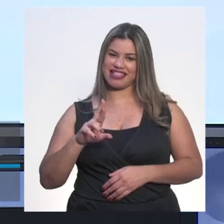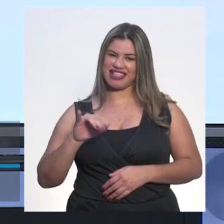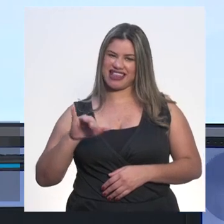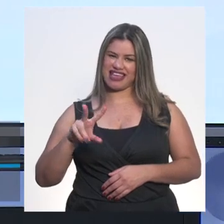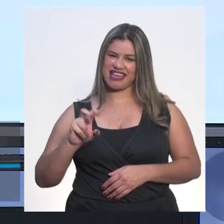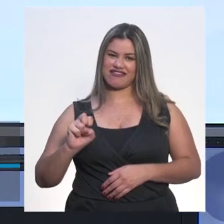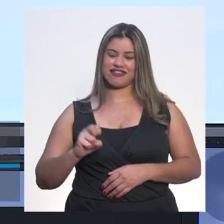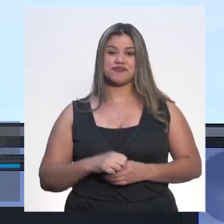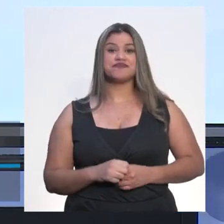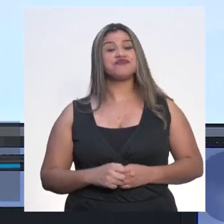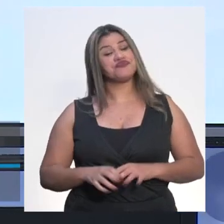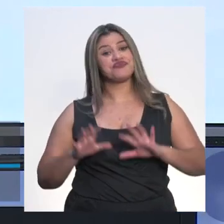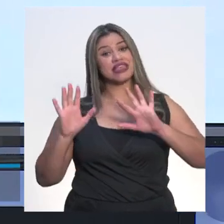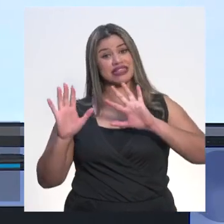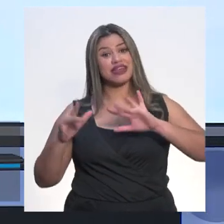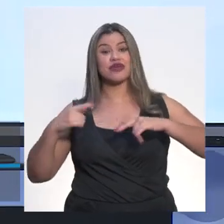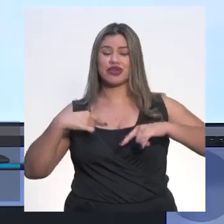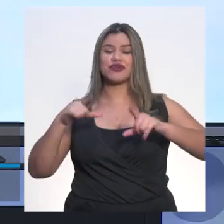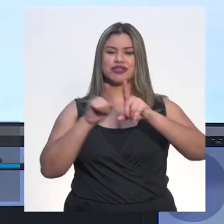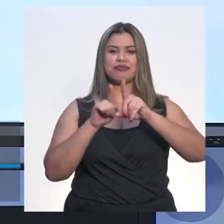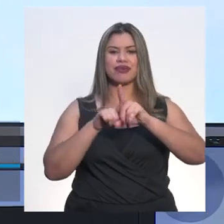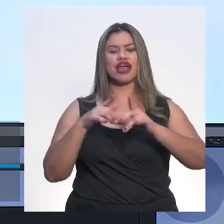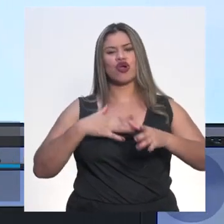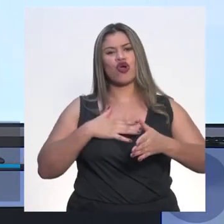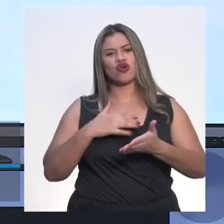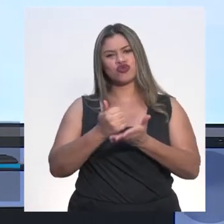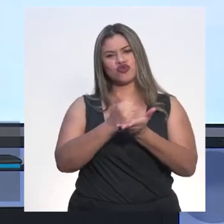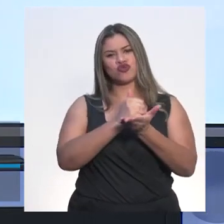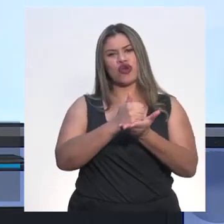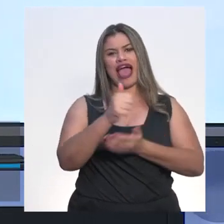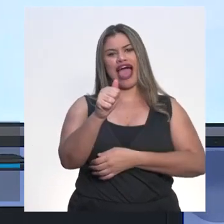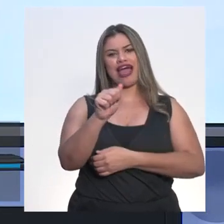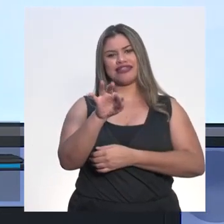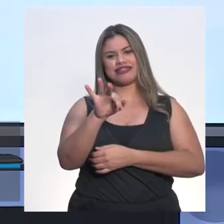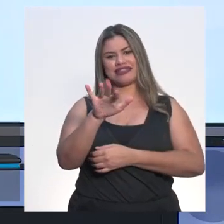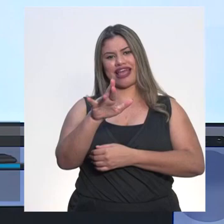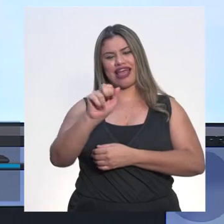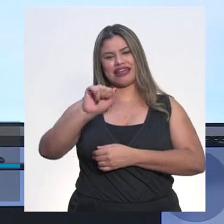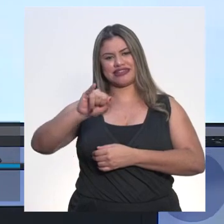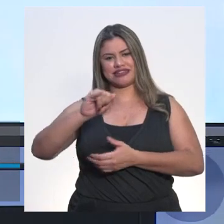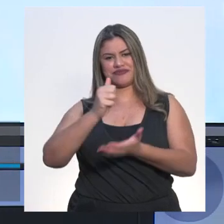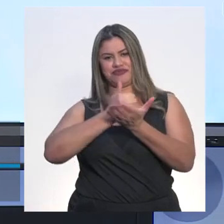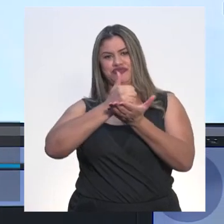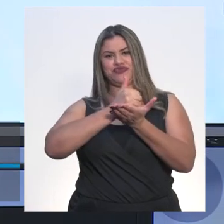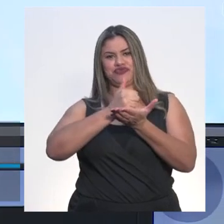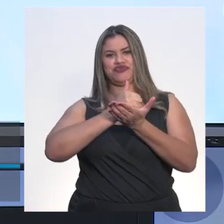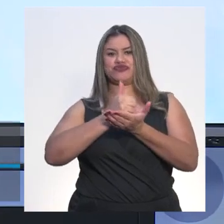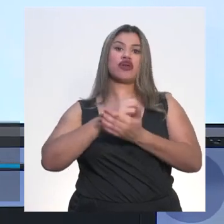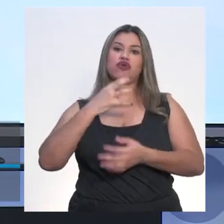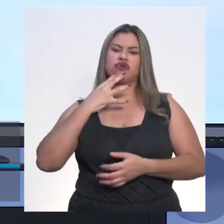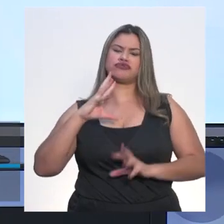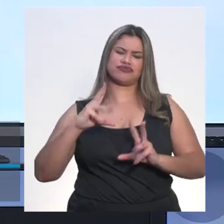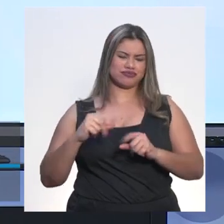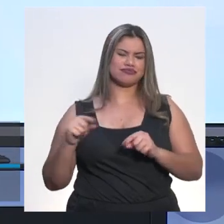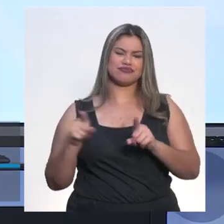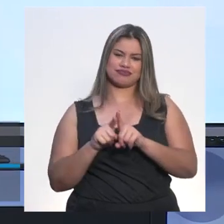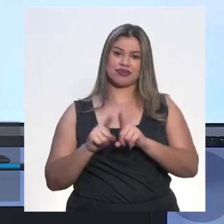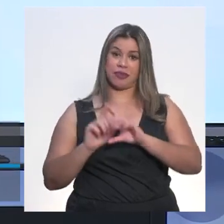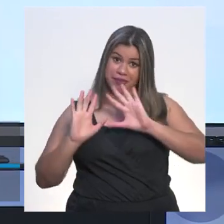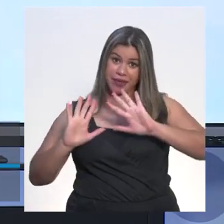pelo Atari também, mas não, vamos pular essa parte? Vamos, né? Mas passei por todos esses também. Gente, qual que é a ideia aqui?